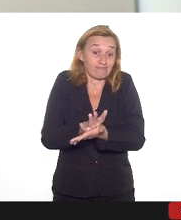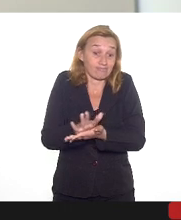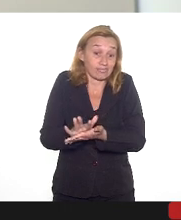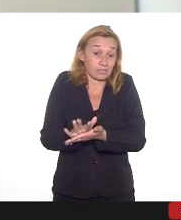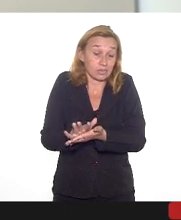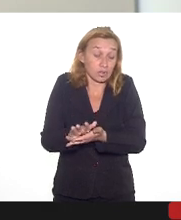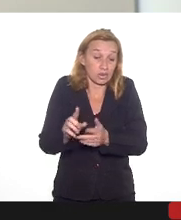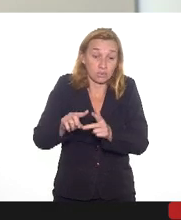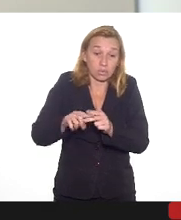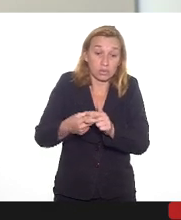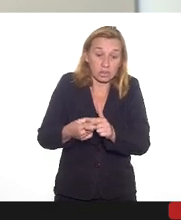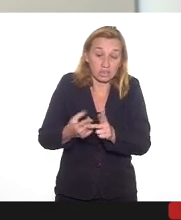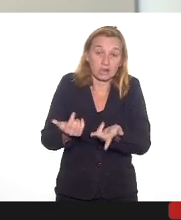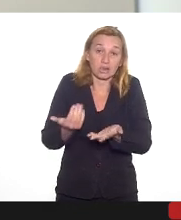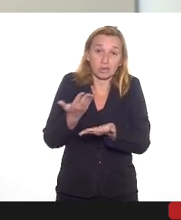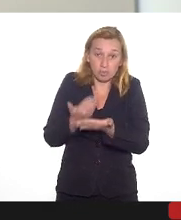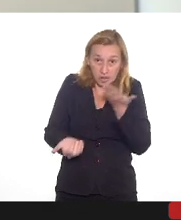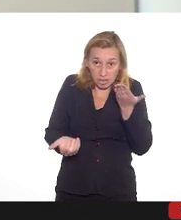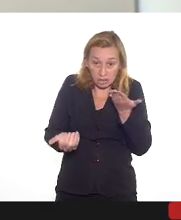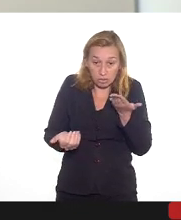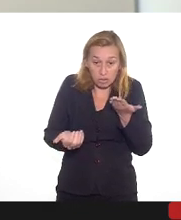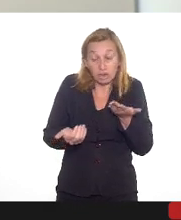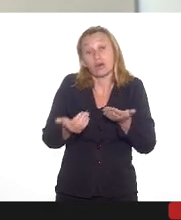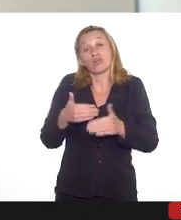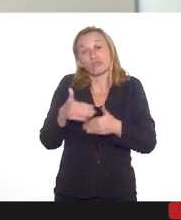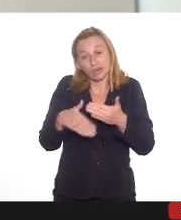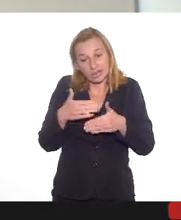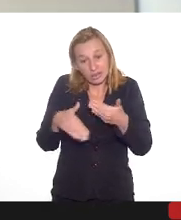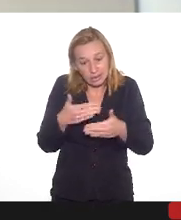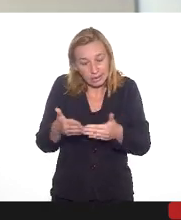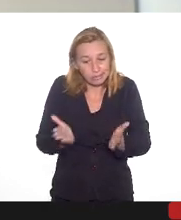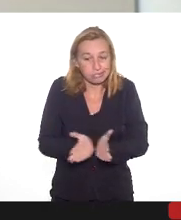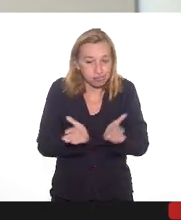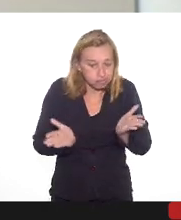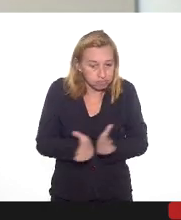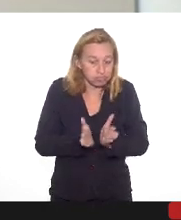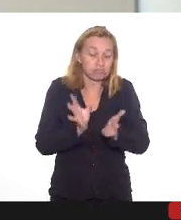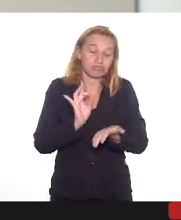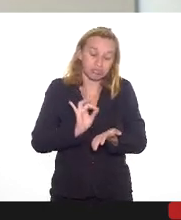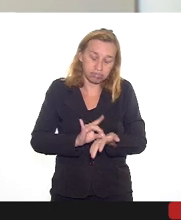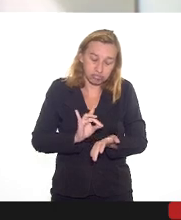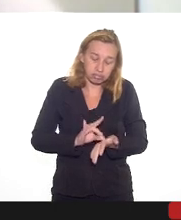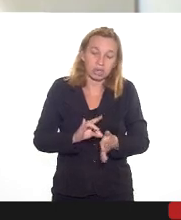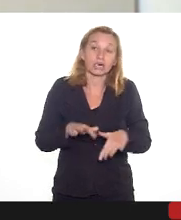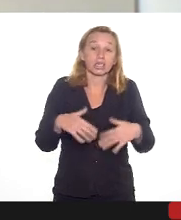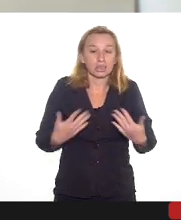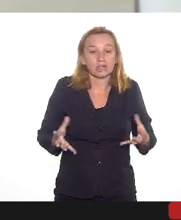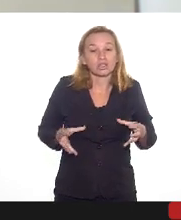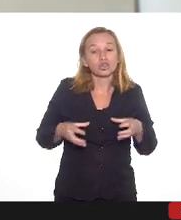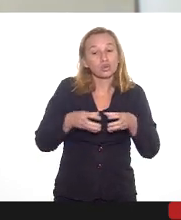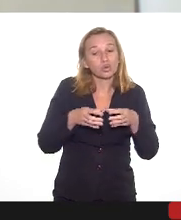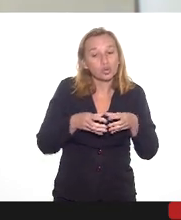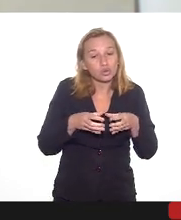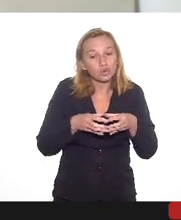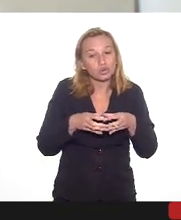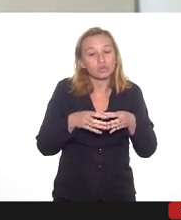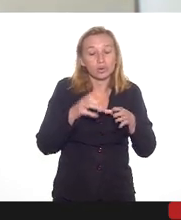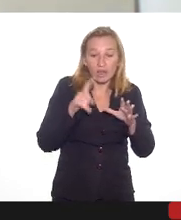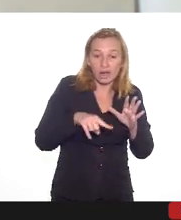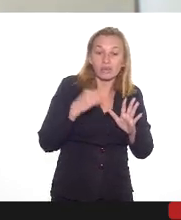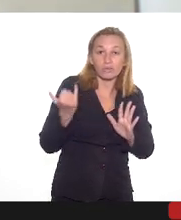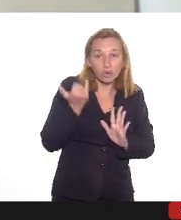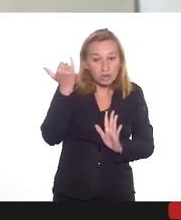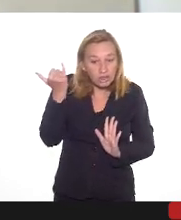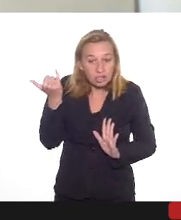recompor eventuais perdas. Então, realmente, num processo de empobrecimento. Então, esse conjunto de agendas são importantes,